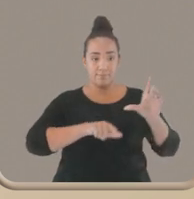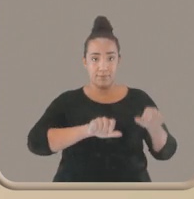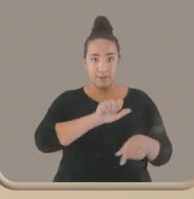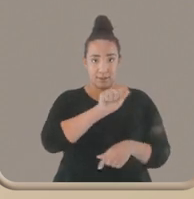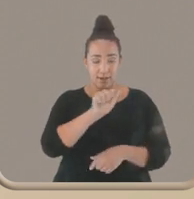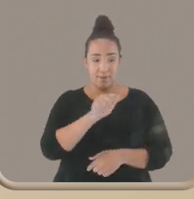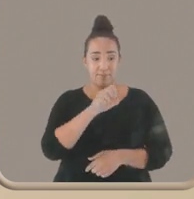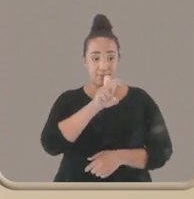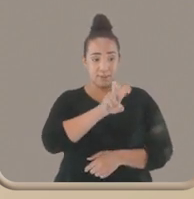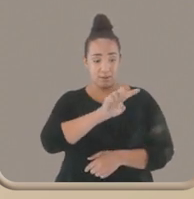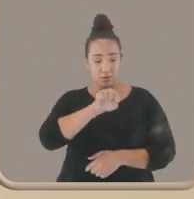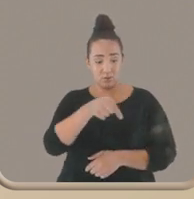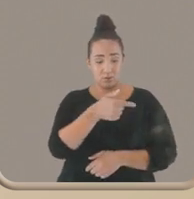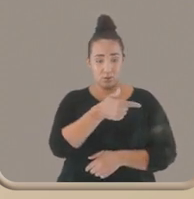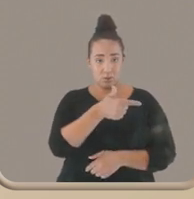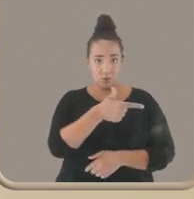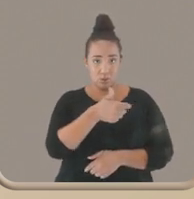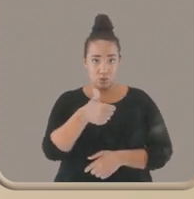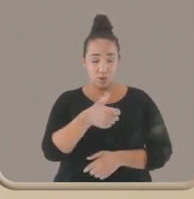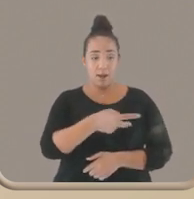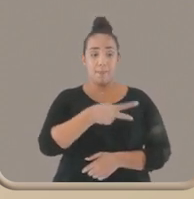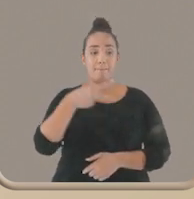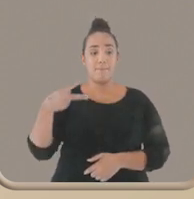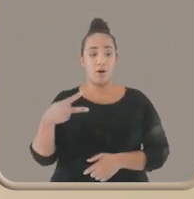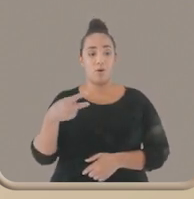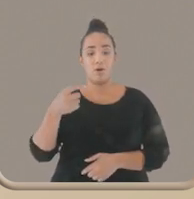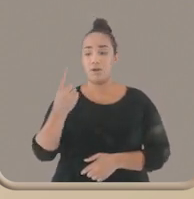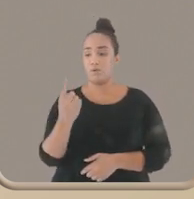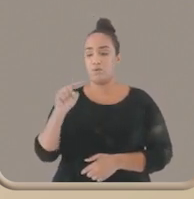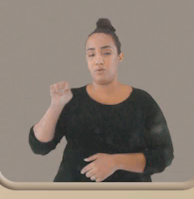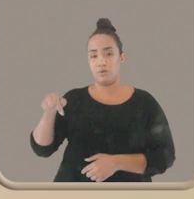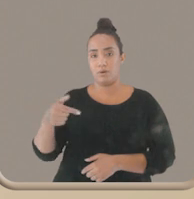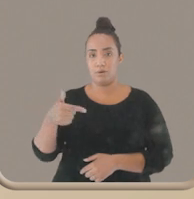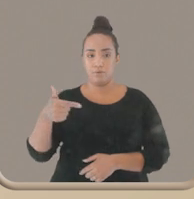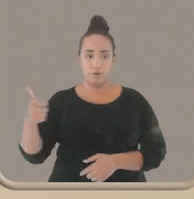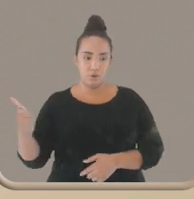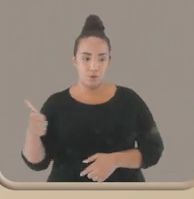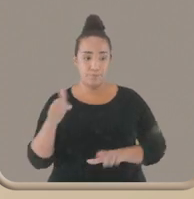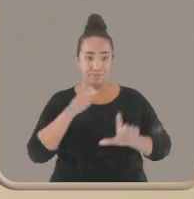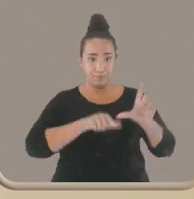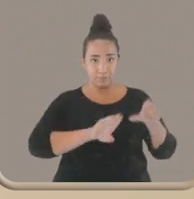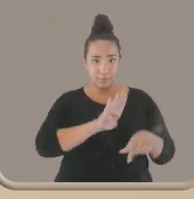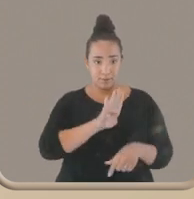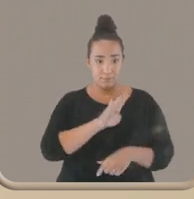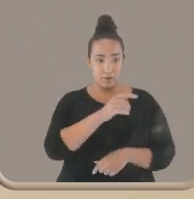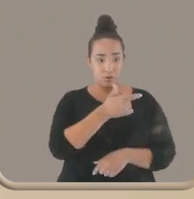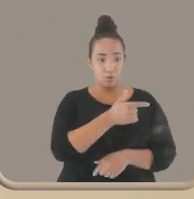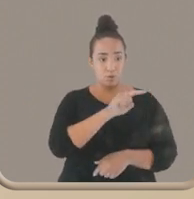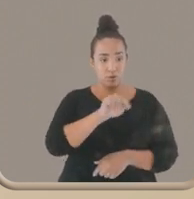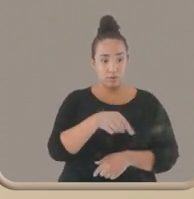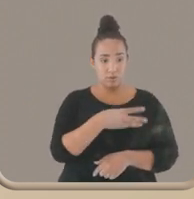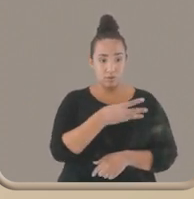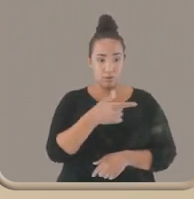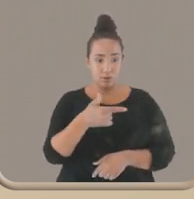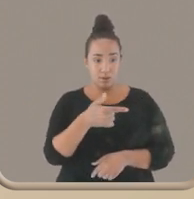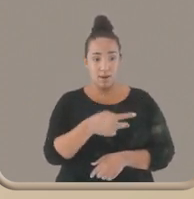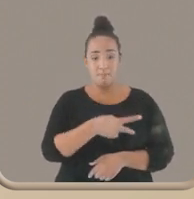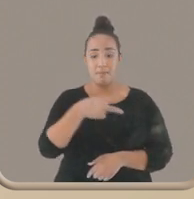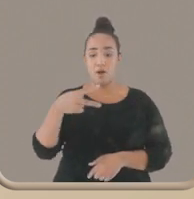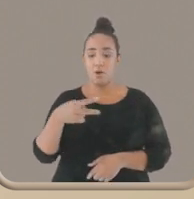respostas. Letra A. 5,21 é maior que 1,21. Letra B.